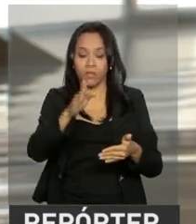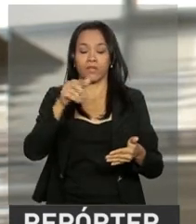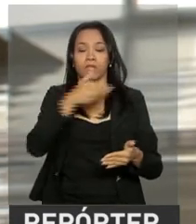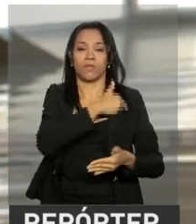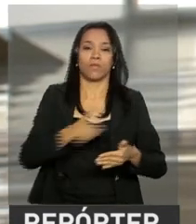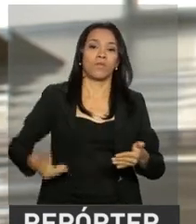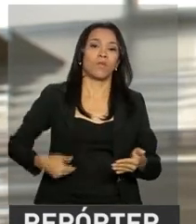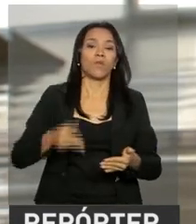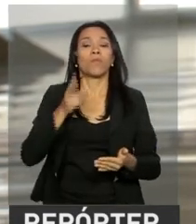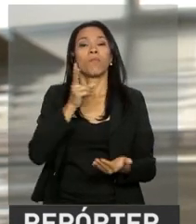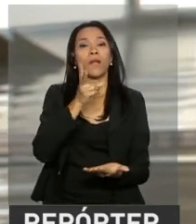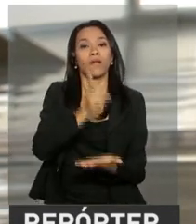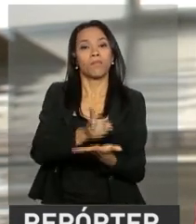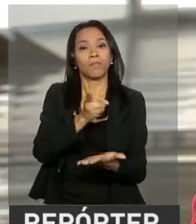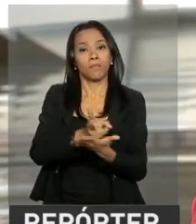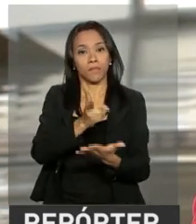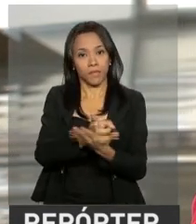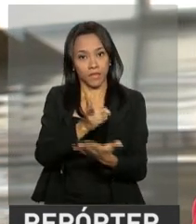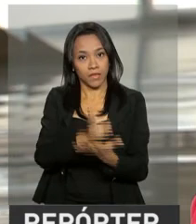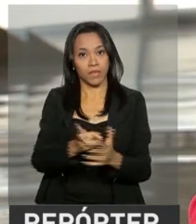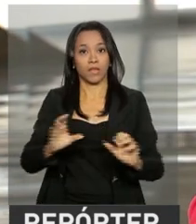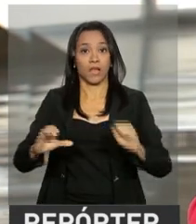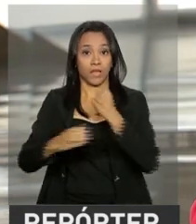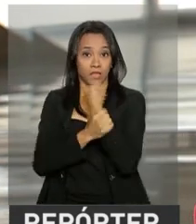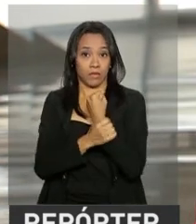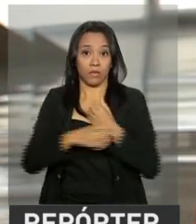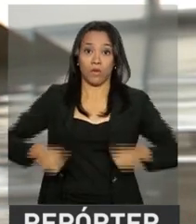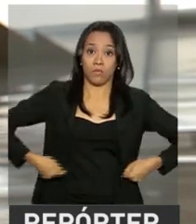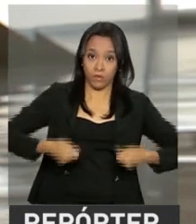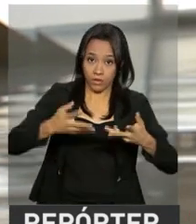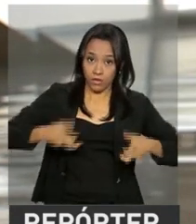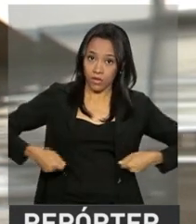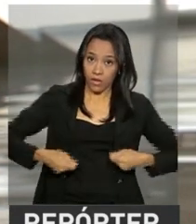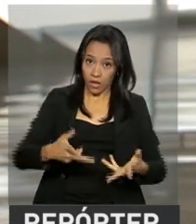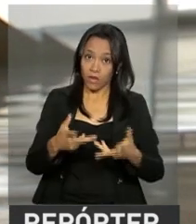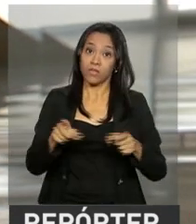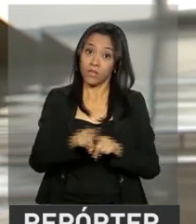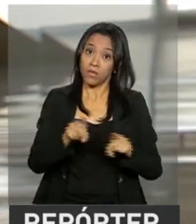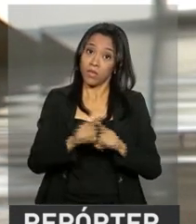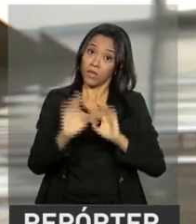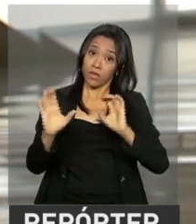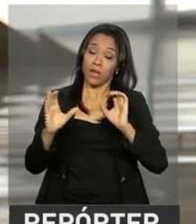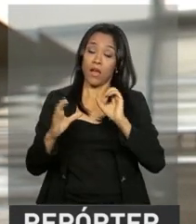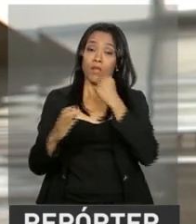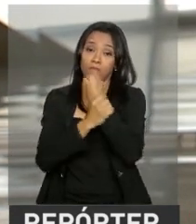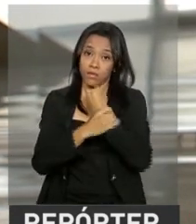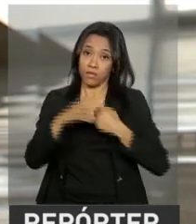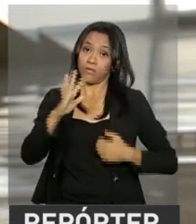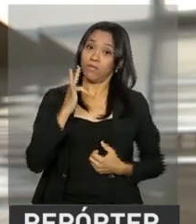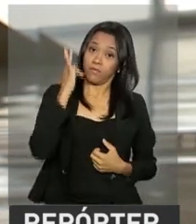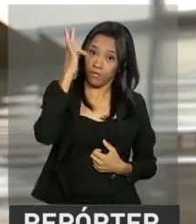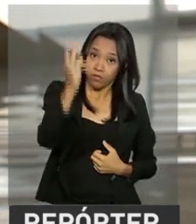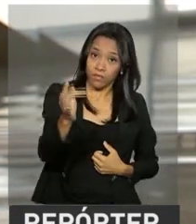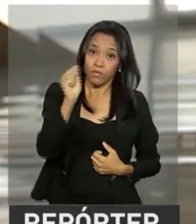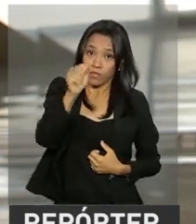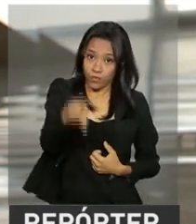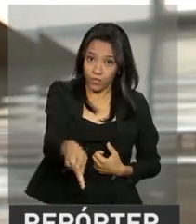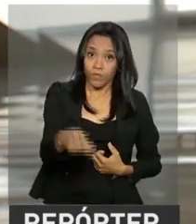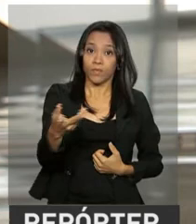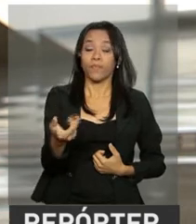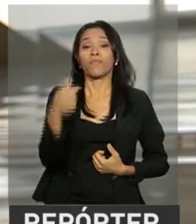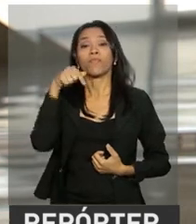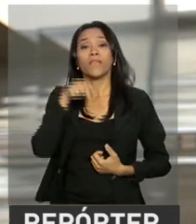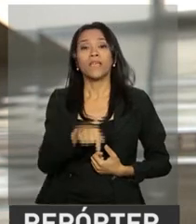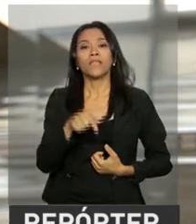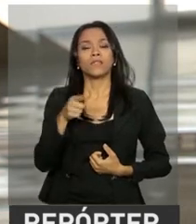o equilíbrio dos gastos com aposentadorias no futuro esses dados segundo a nota se baseia nos números